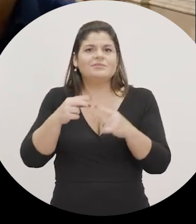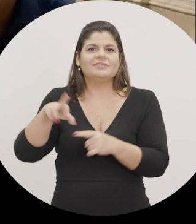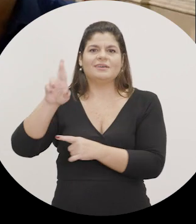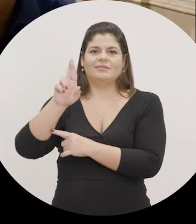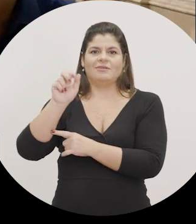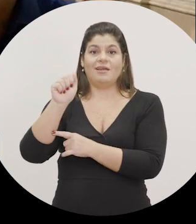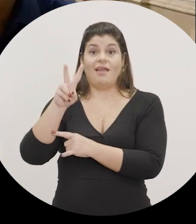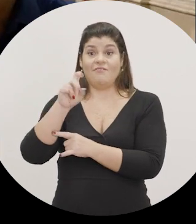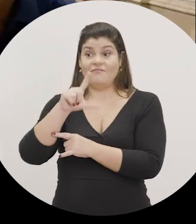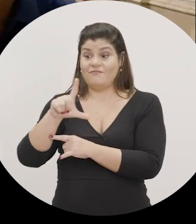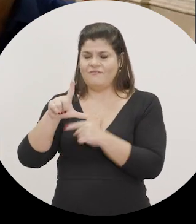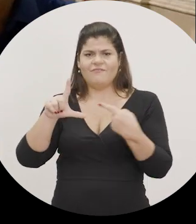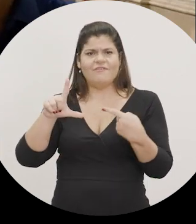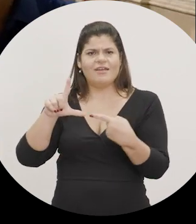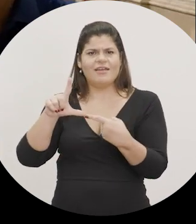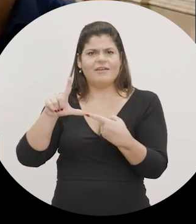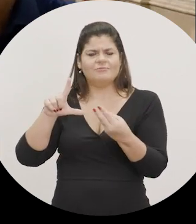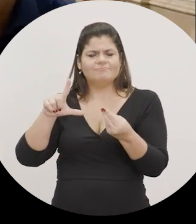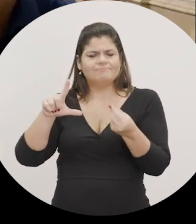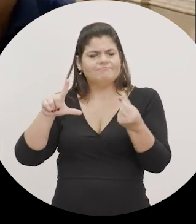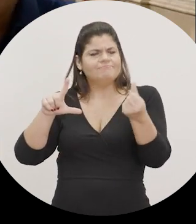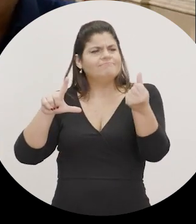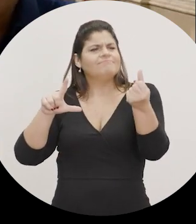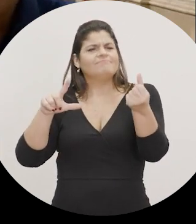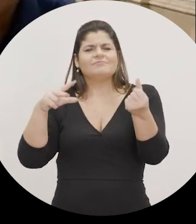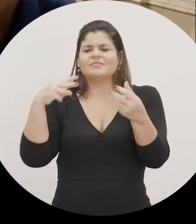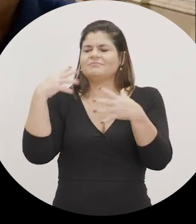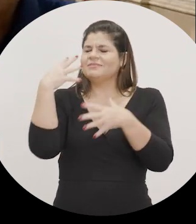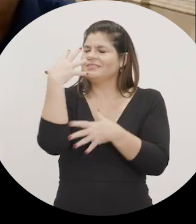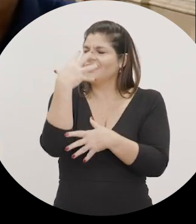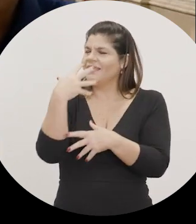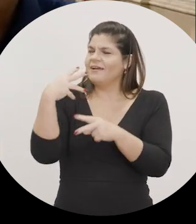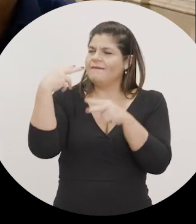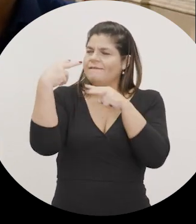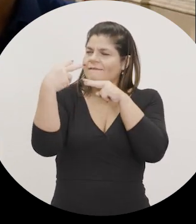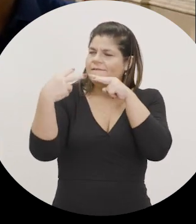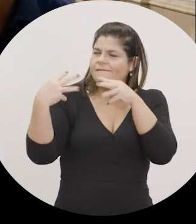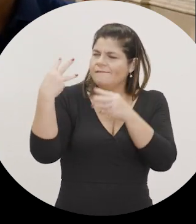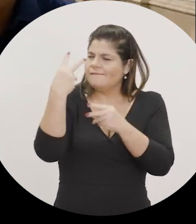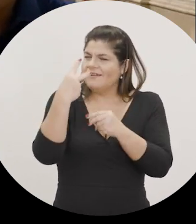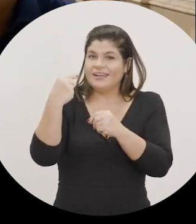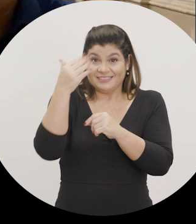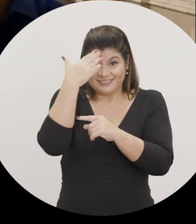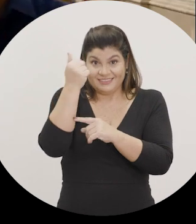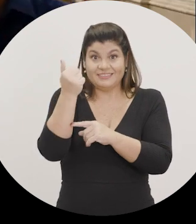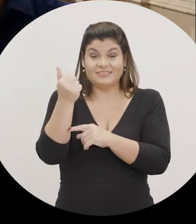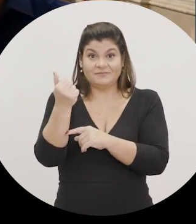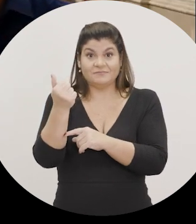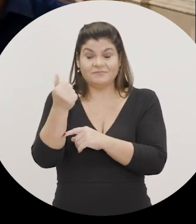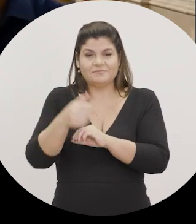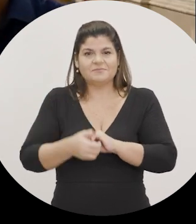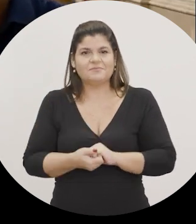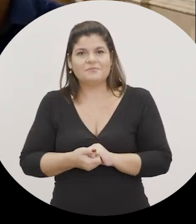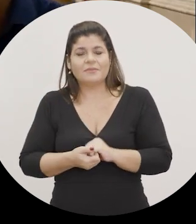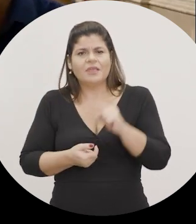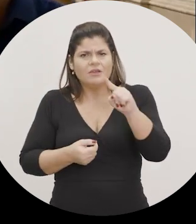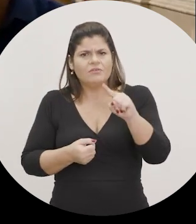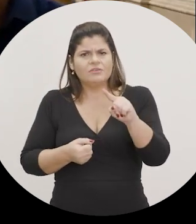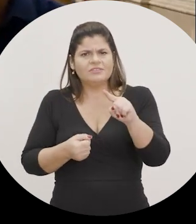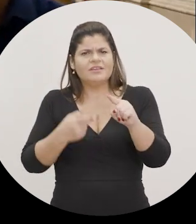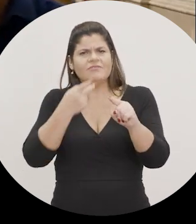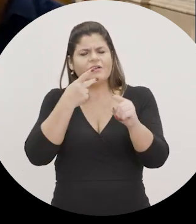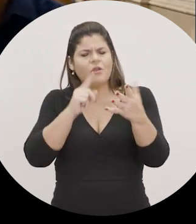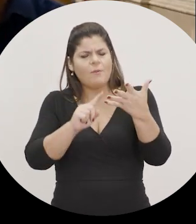música do Ravel gera um hipnotismo, que a gente se sente hipnotizado. Você tocou